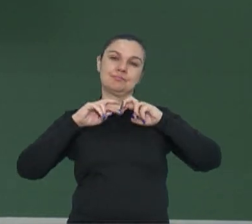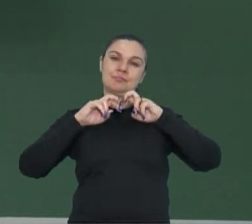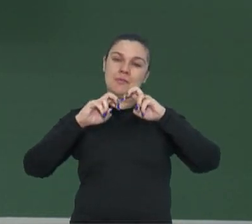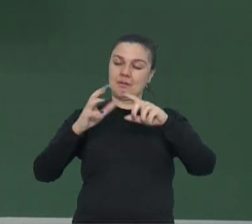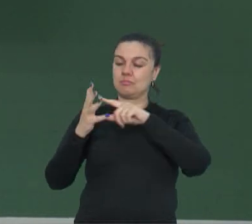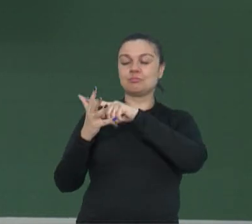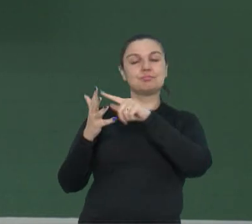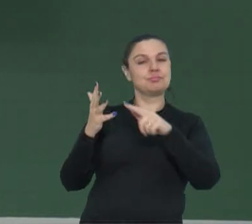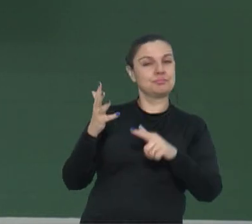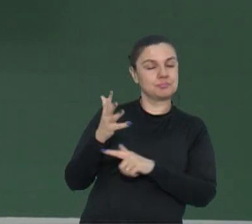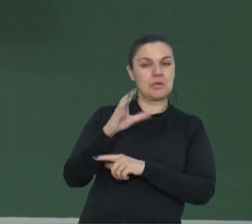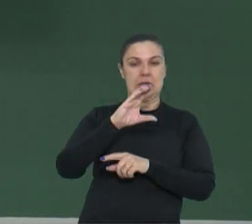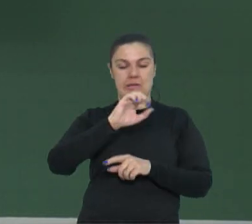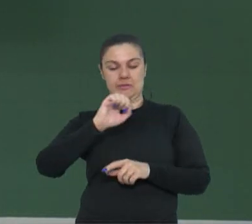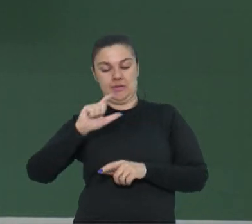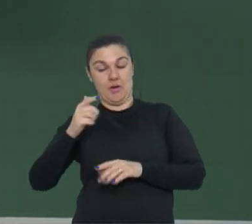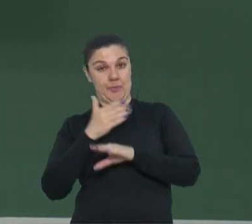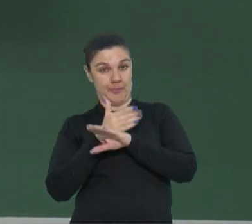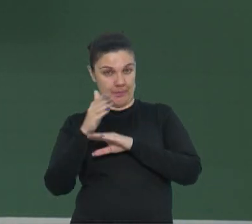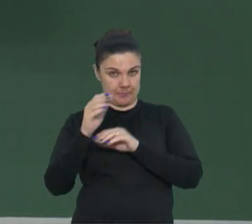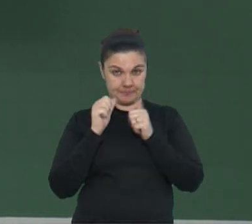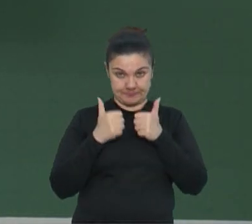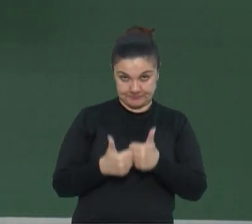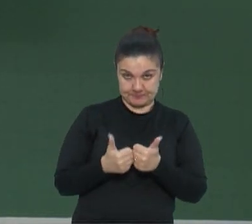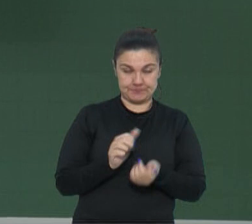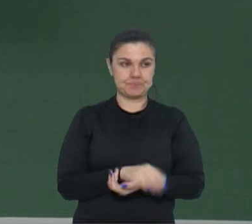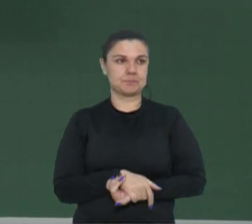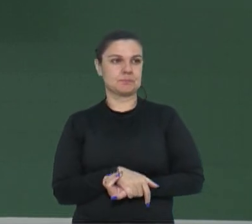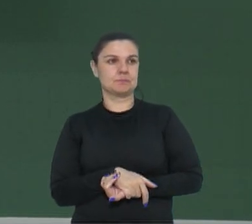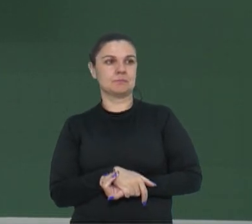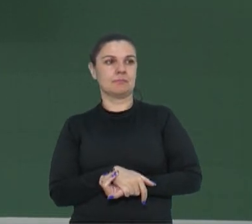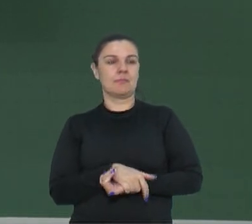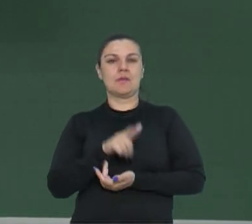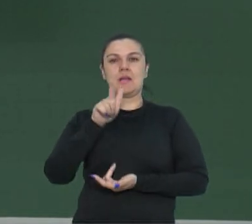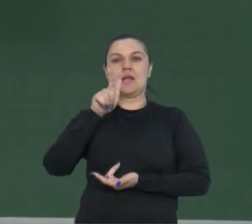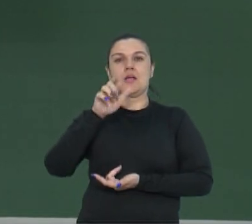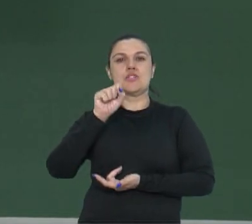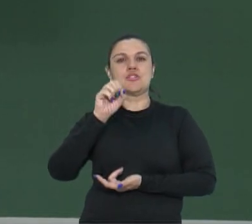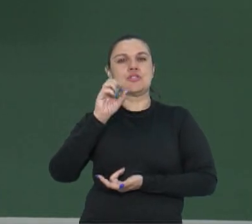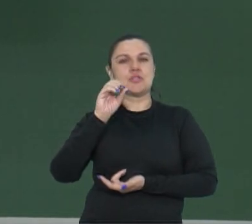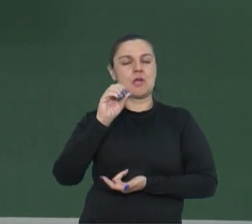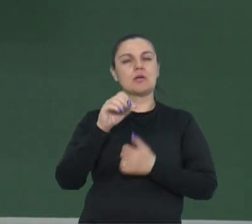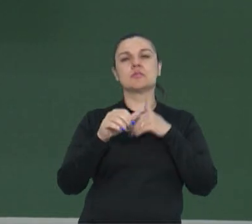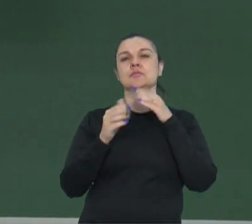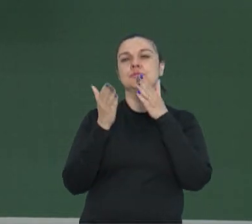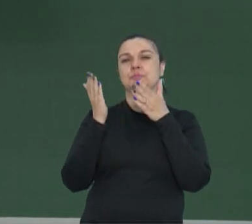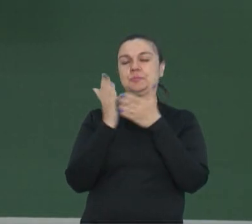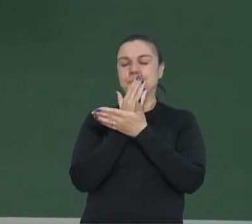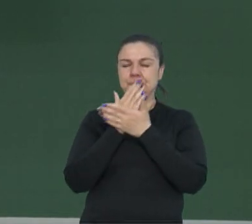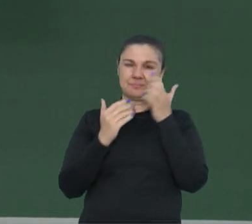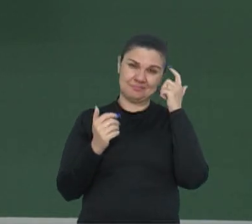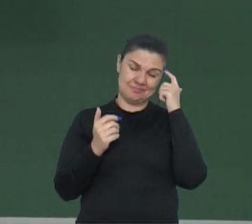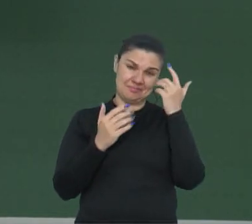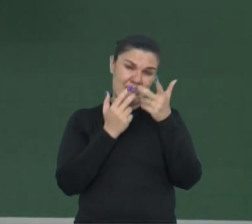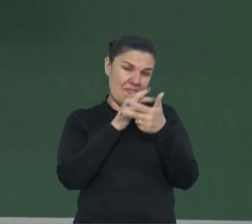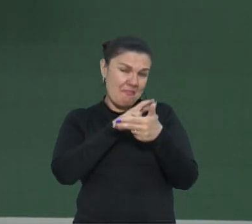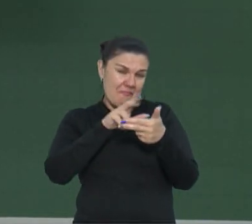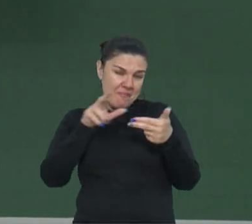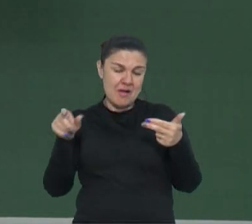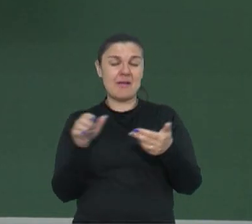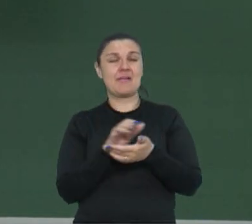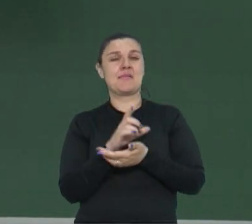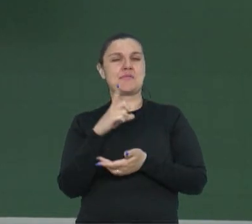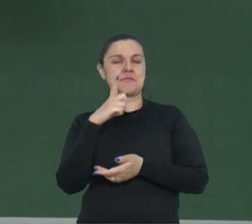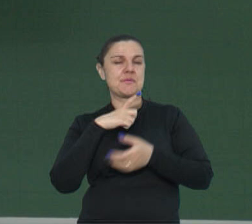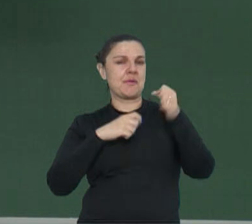apagada, diversos elementos que vêm daí. O gesso, a gipsita, vários produtos